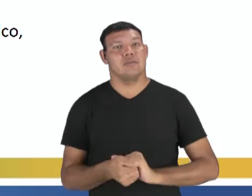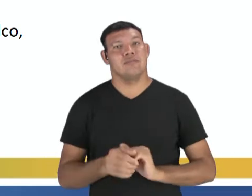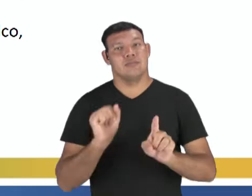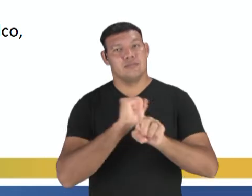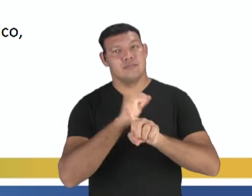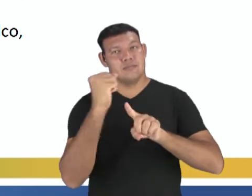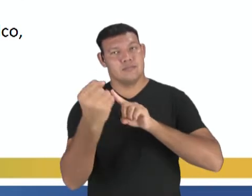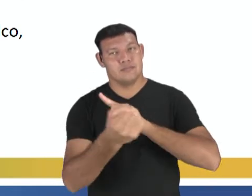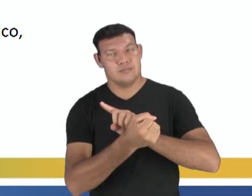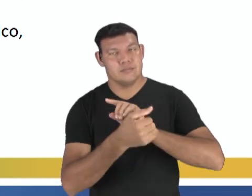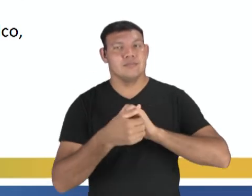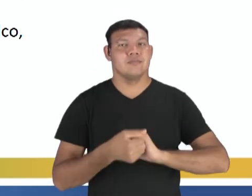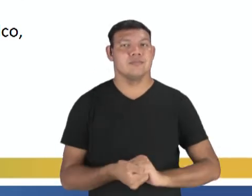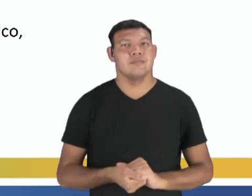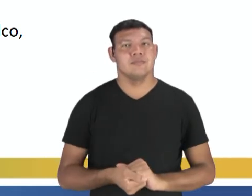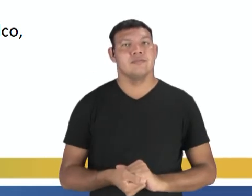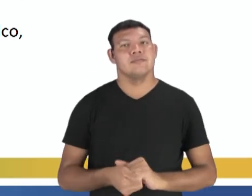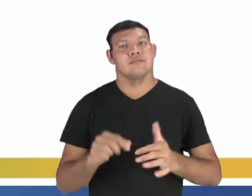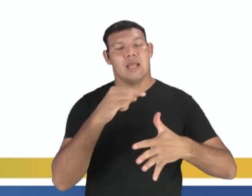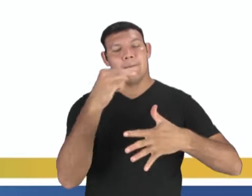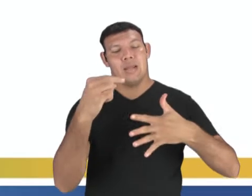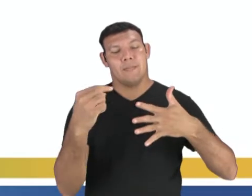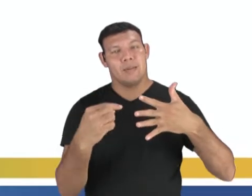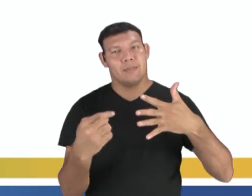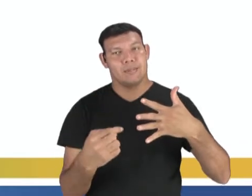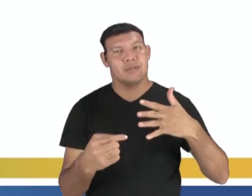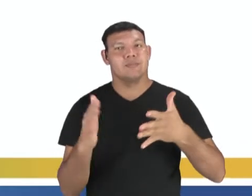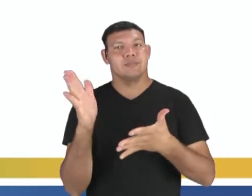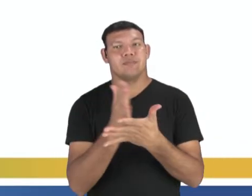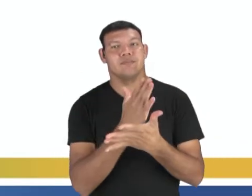ambiente social. Esses são alguns elementos da narrativa.